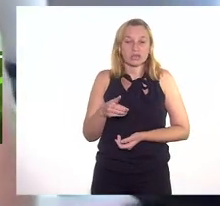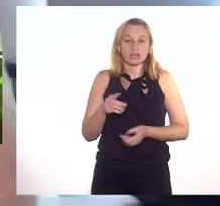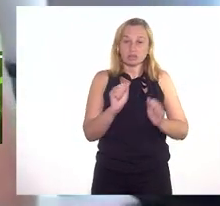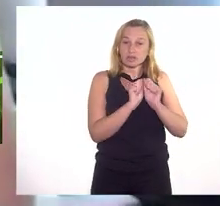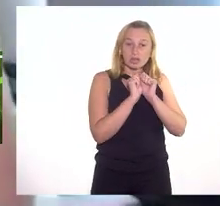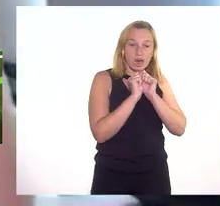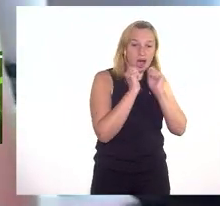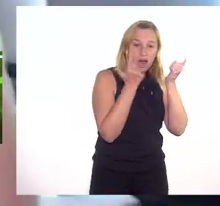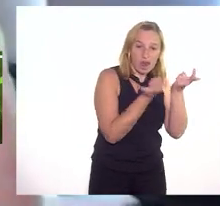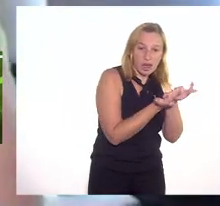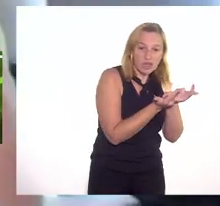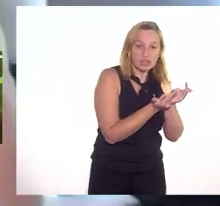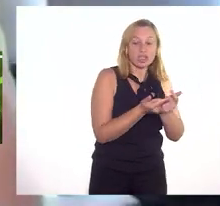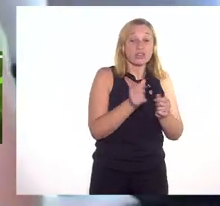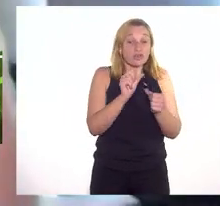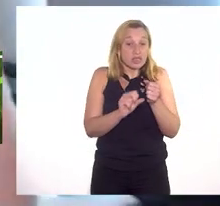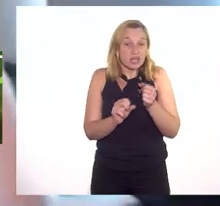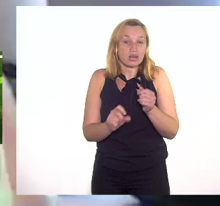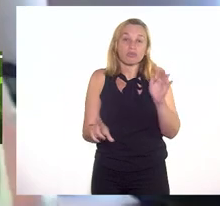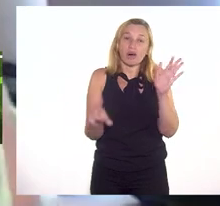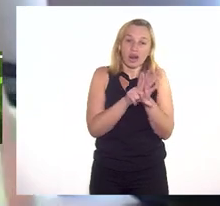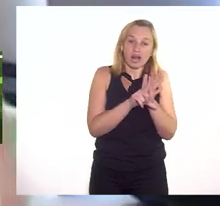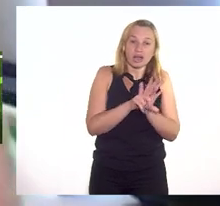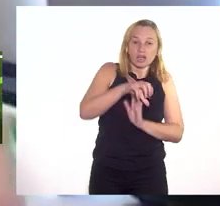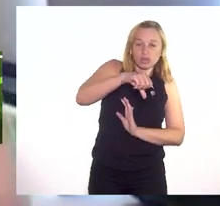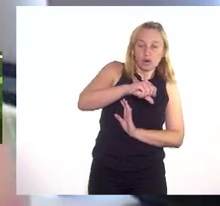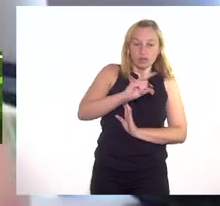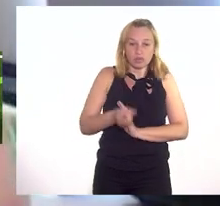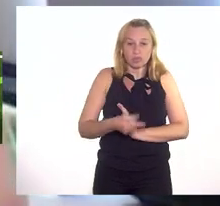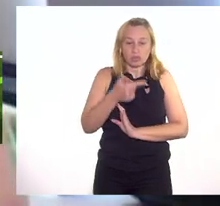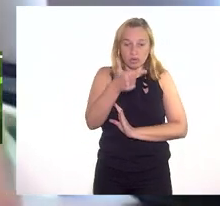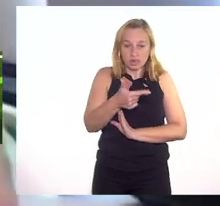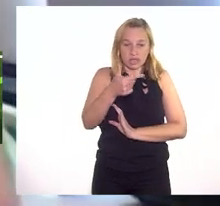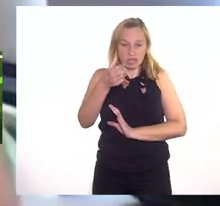Alerj, fizeram uma lei, a Lei